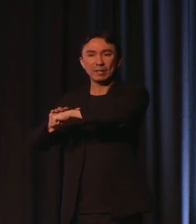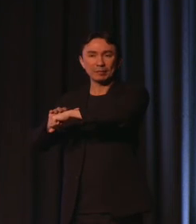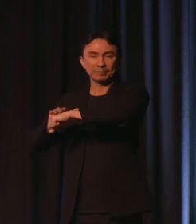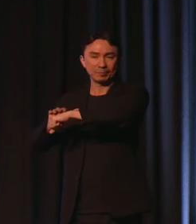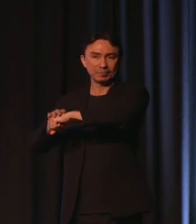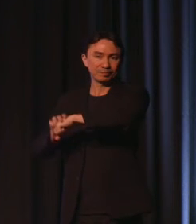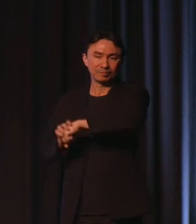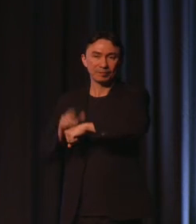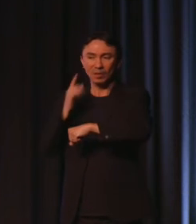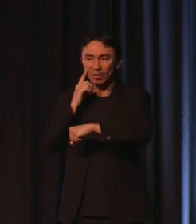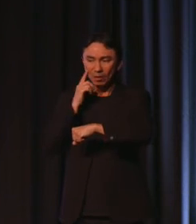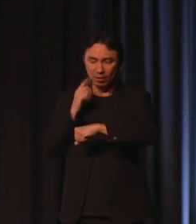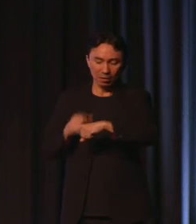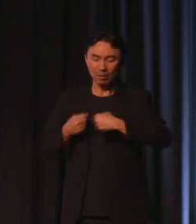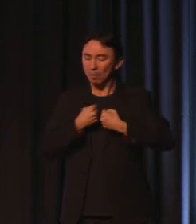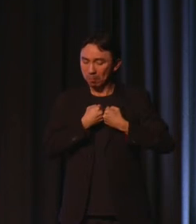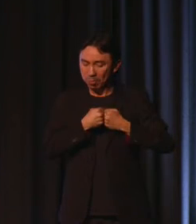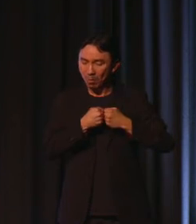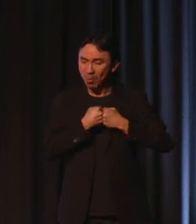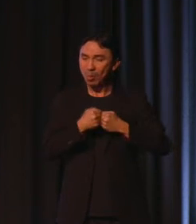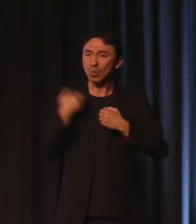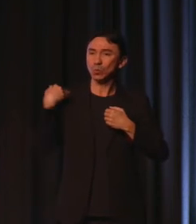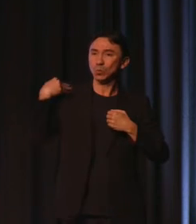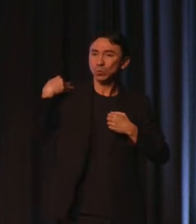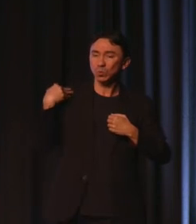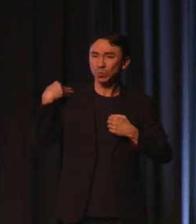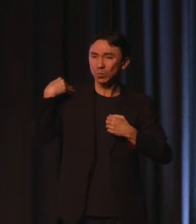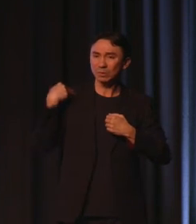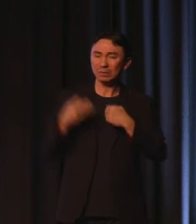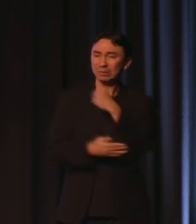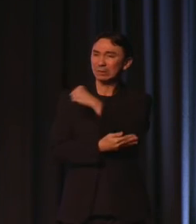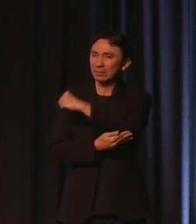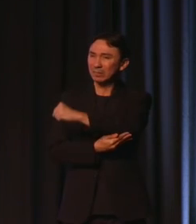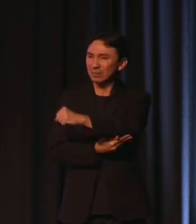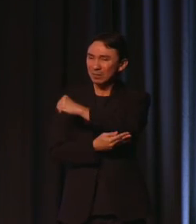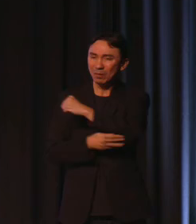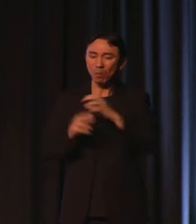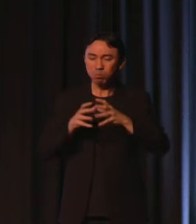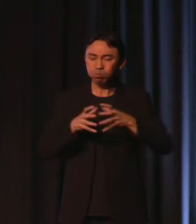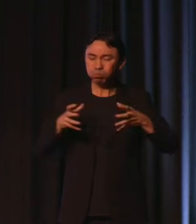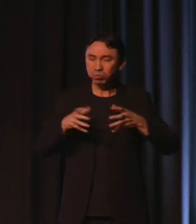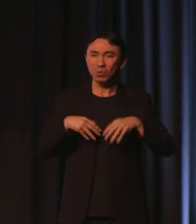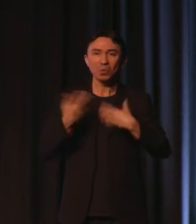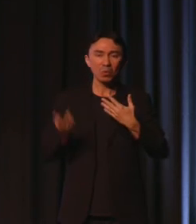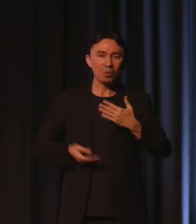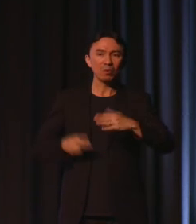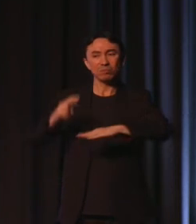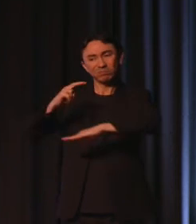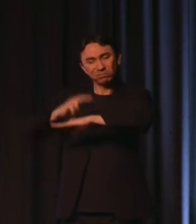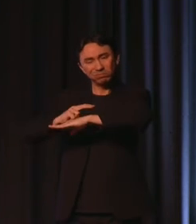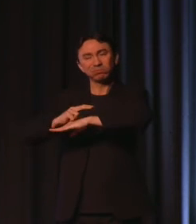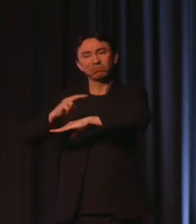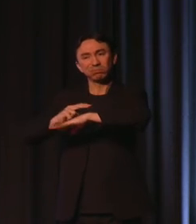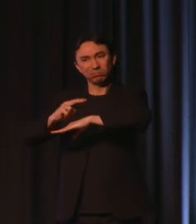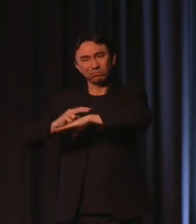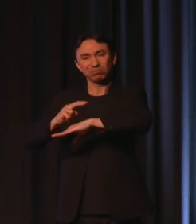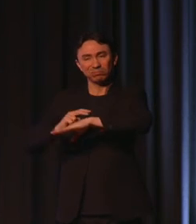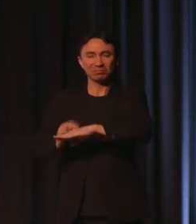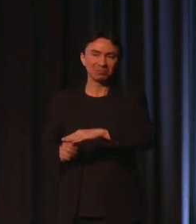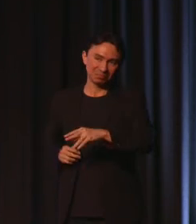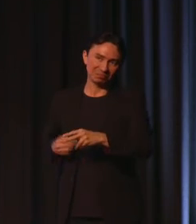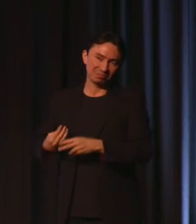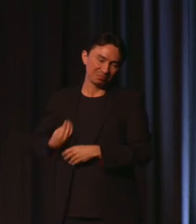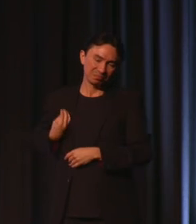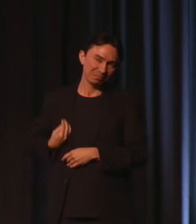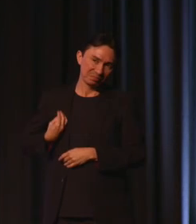Então, inchaços em articulações ou até internações ao longo do caminho. Tá? Perfeito. Os